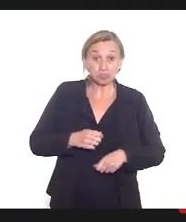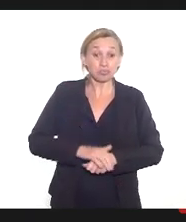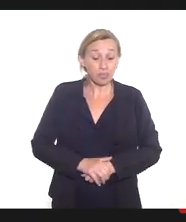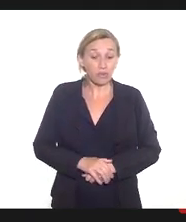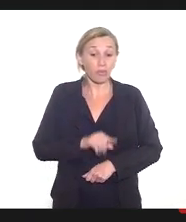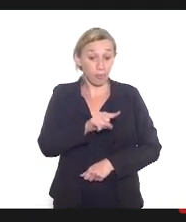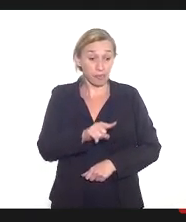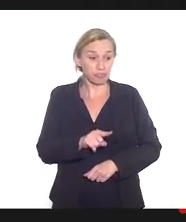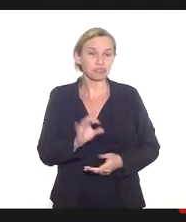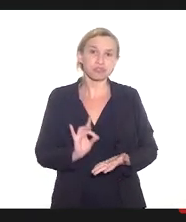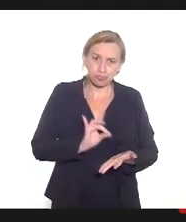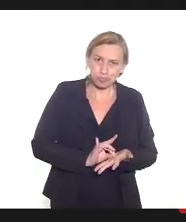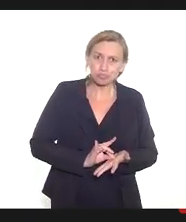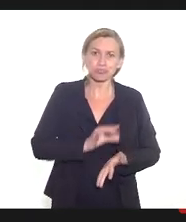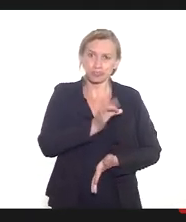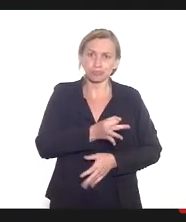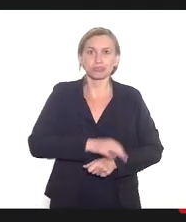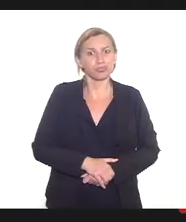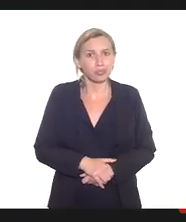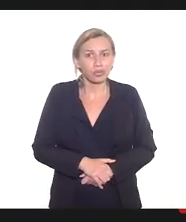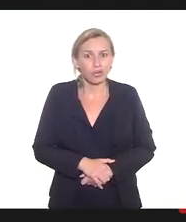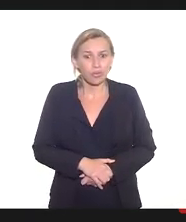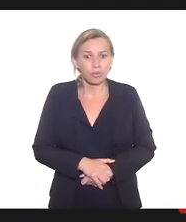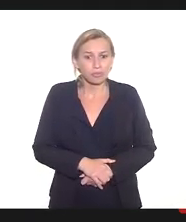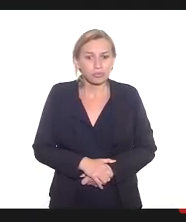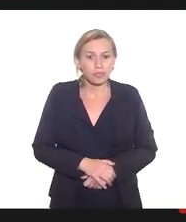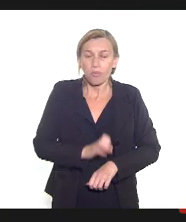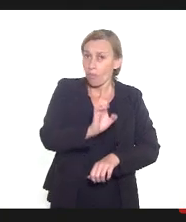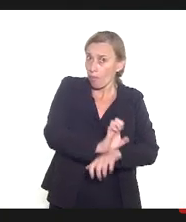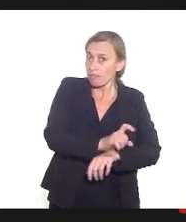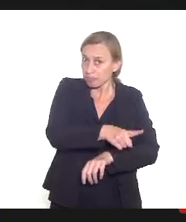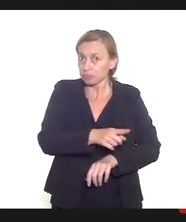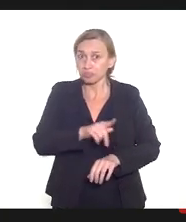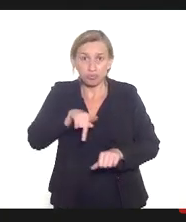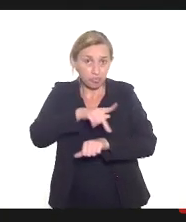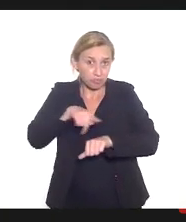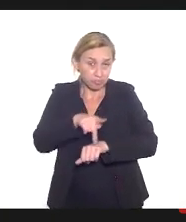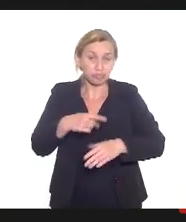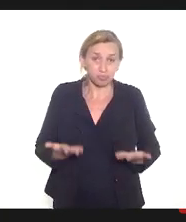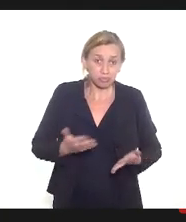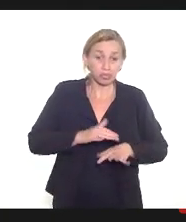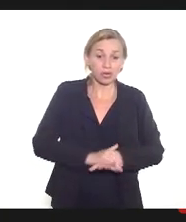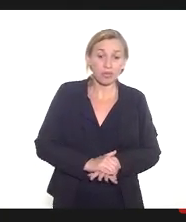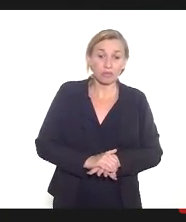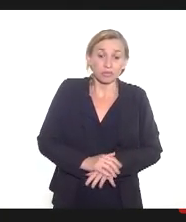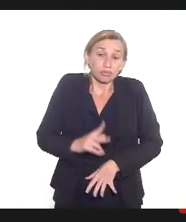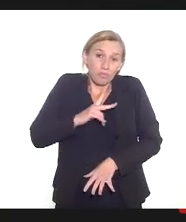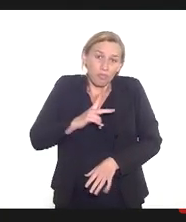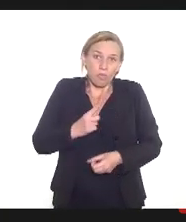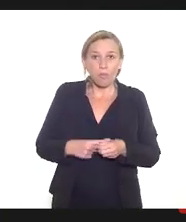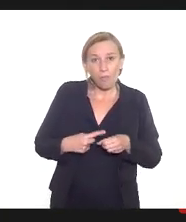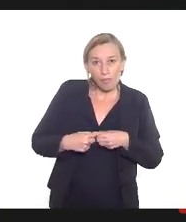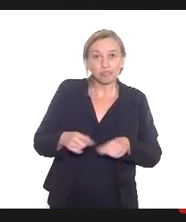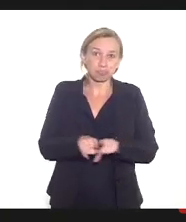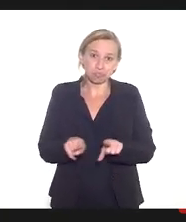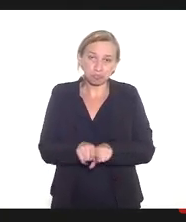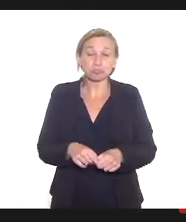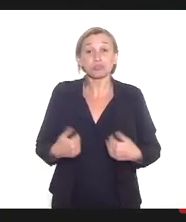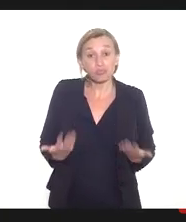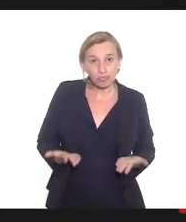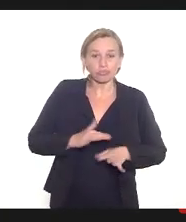essa é uma realidade concreta do do estado do país do próprio município também